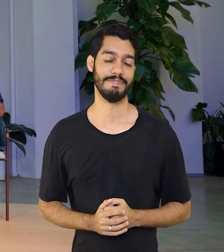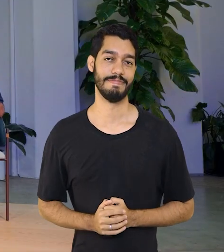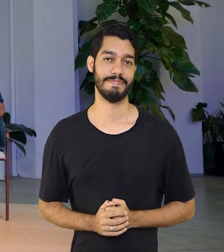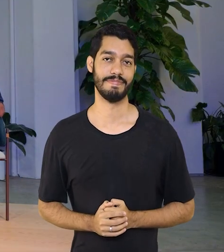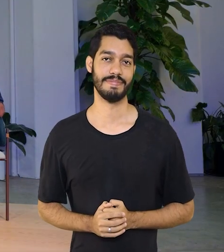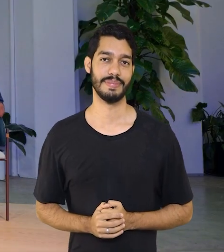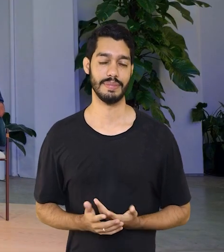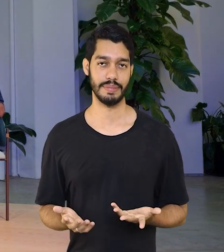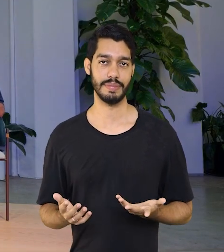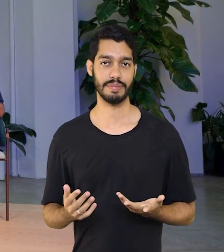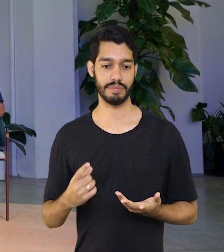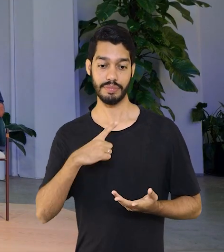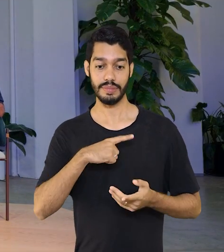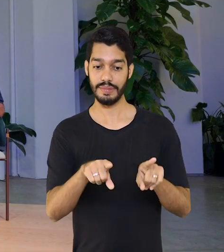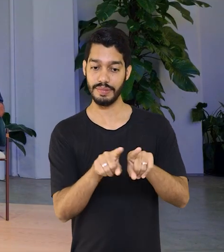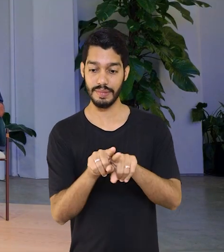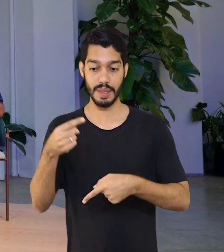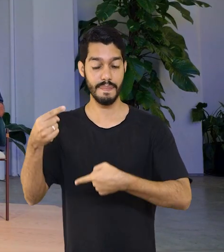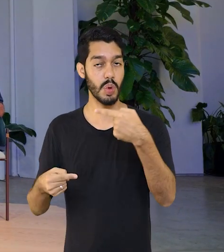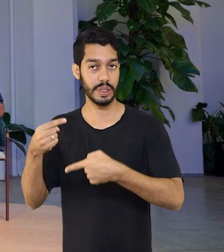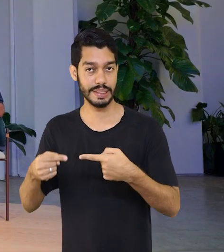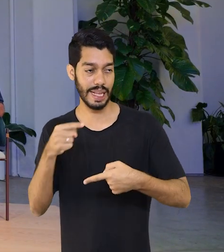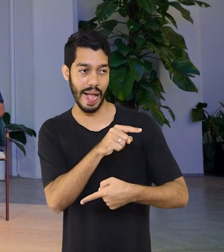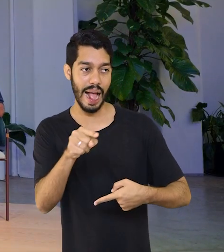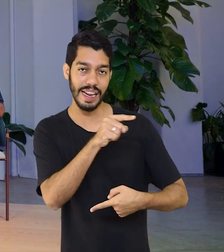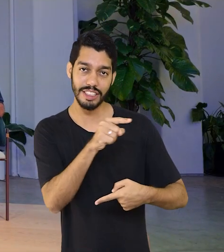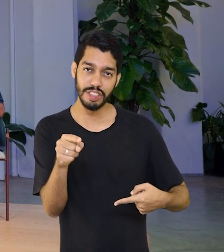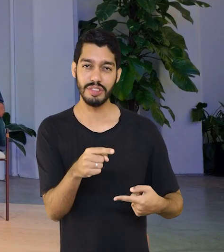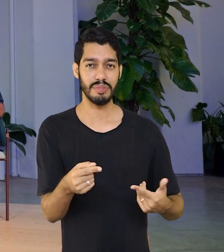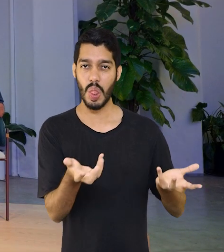maiúsculo, para derrubar quem não quer.